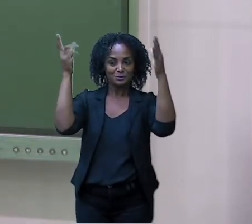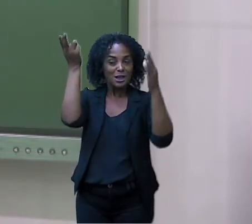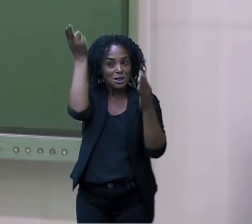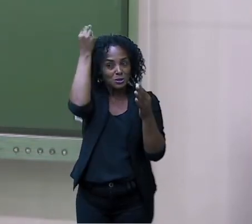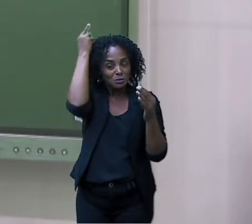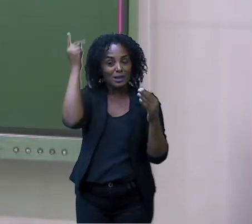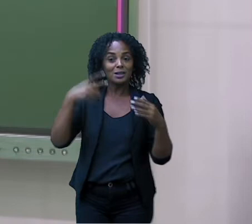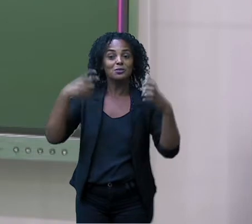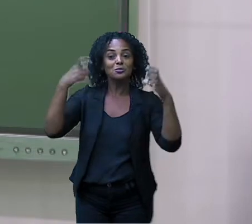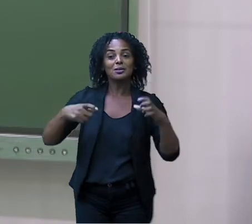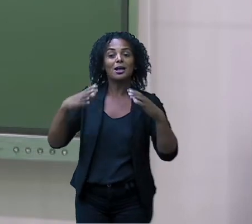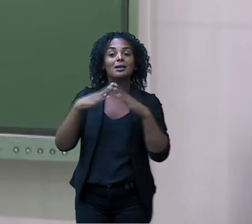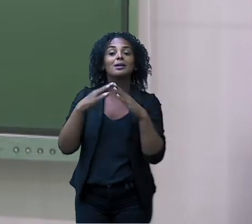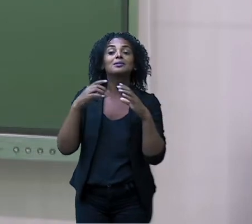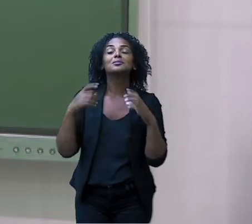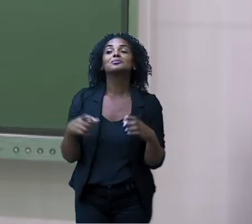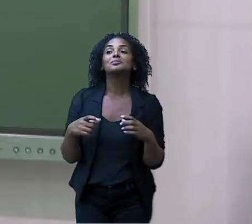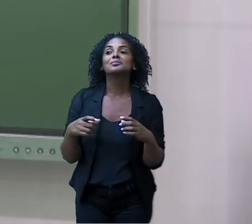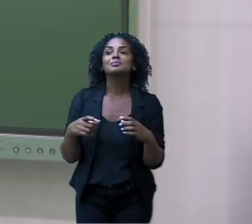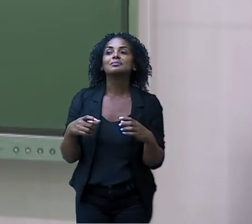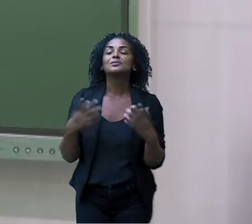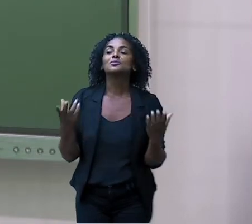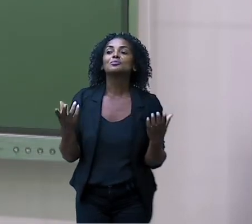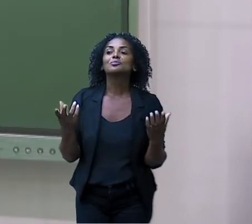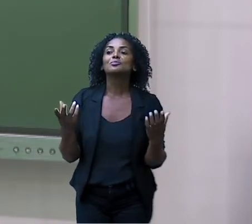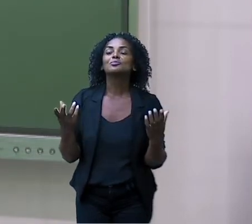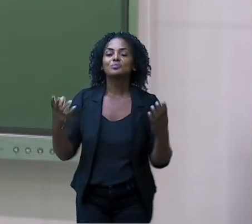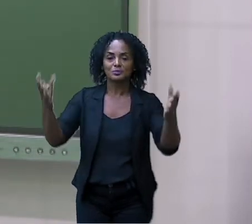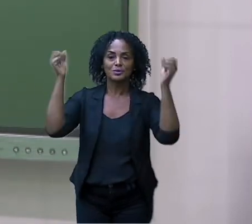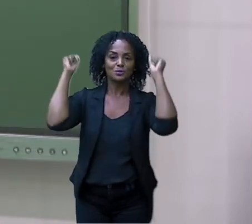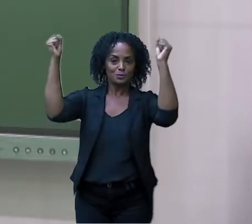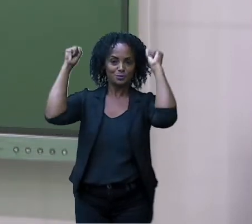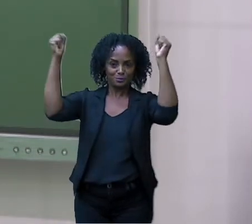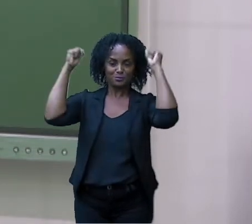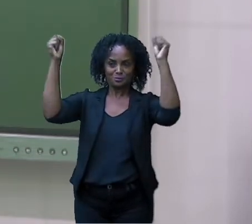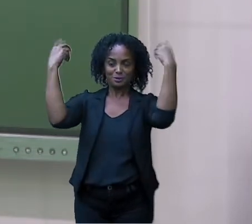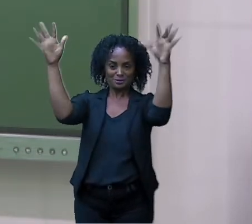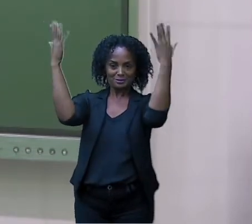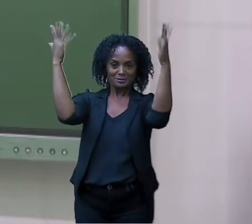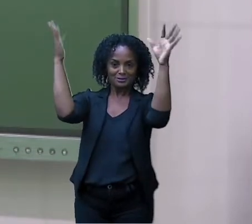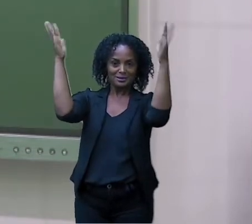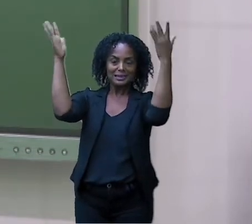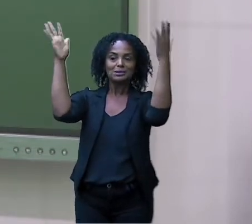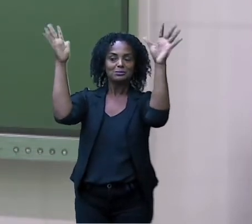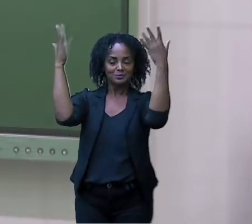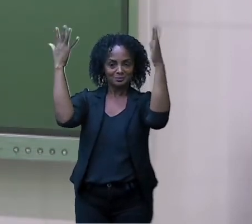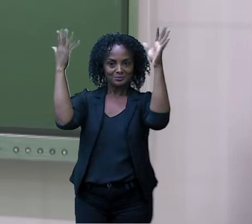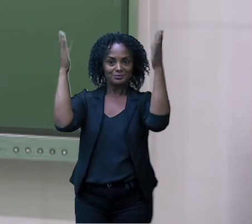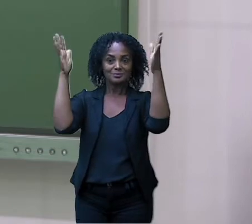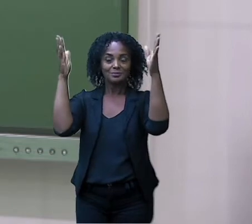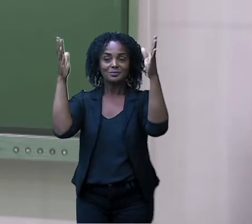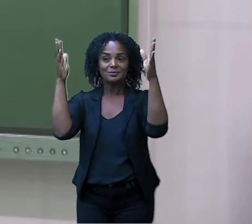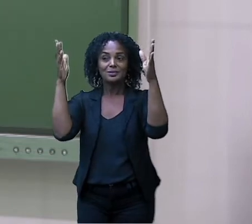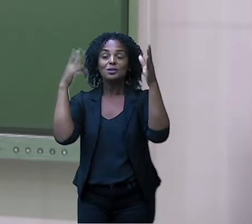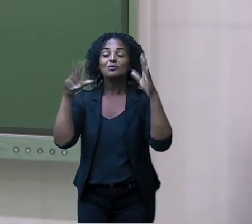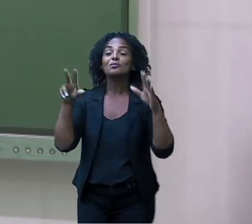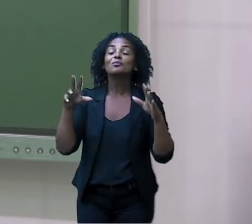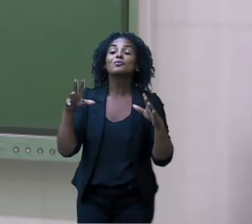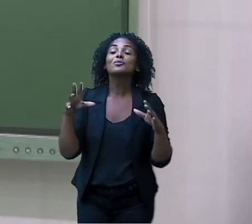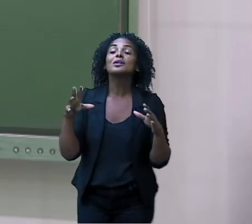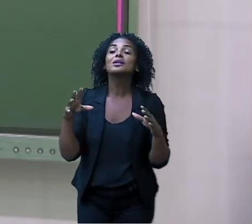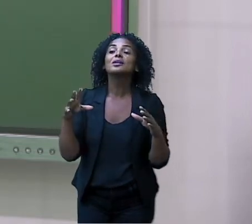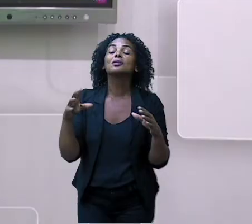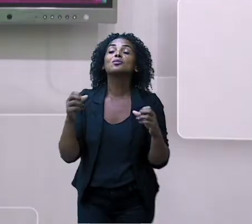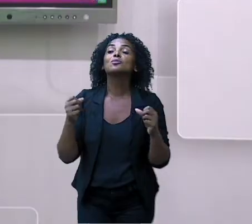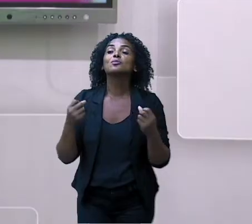para terminarmos o nosso Memory Game. Carl. Muito bem, César. Agora vamos ver a classificação do César